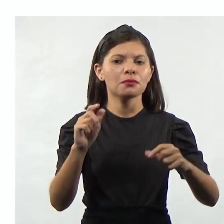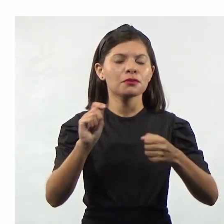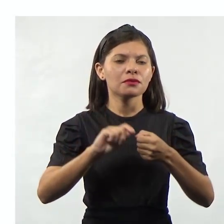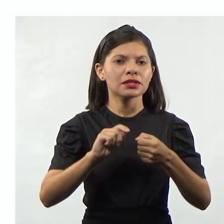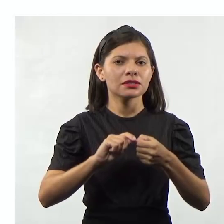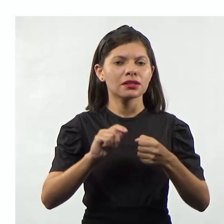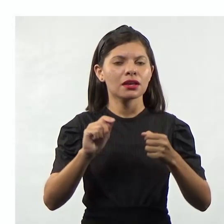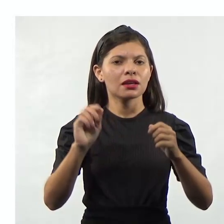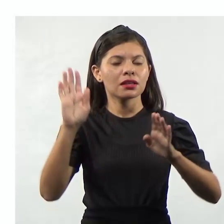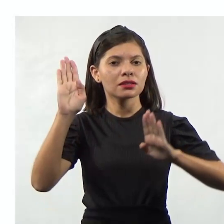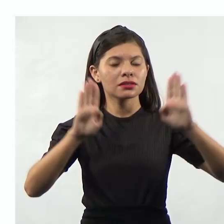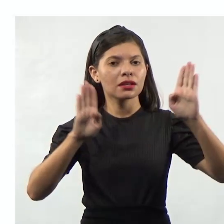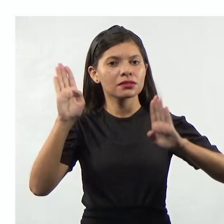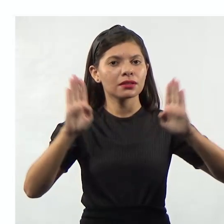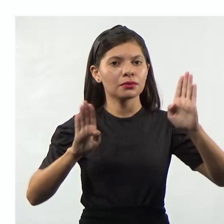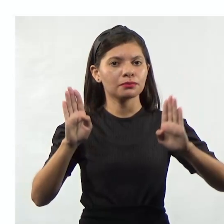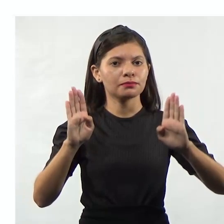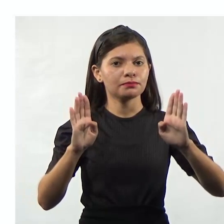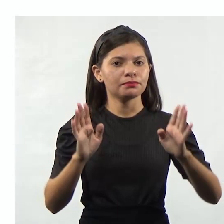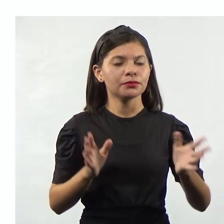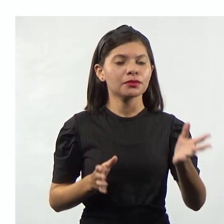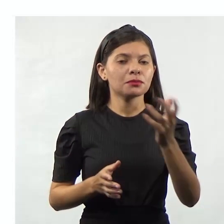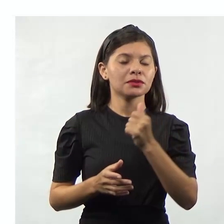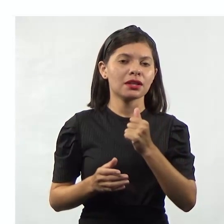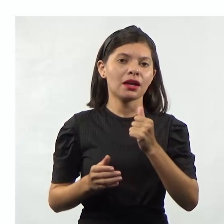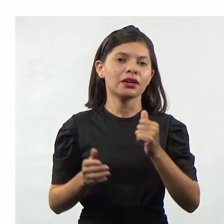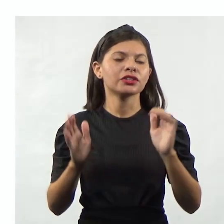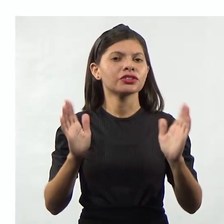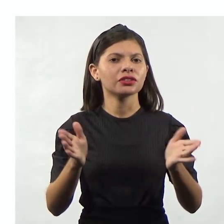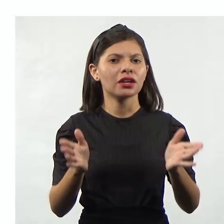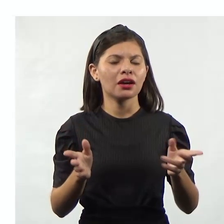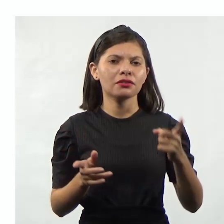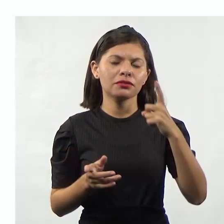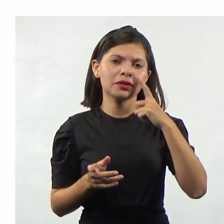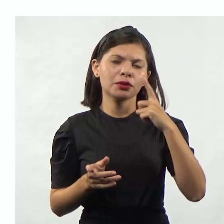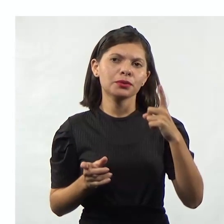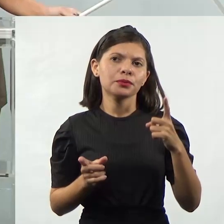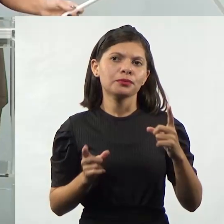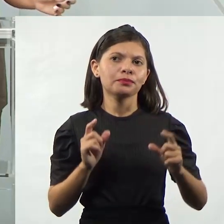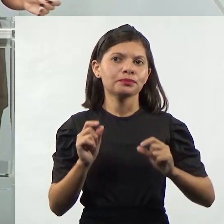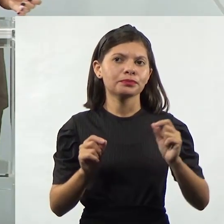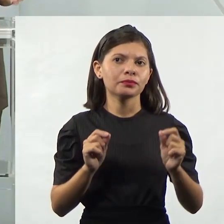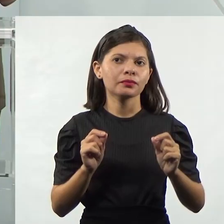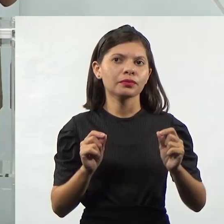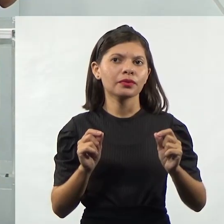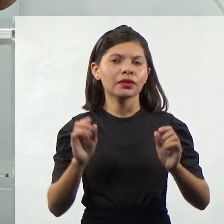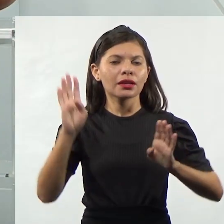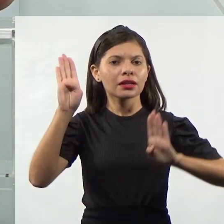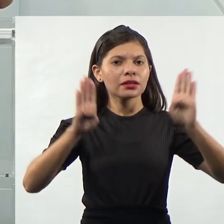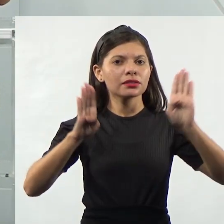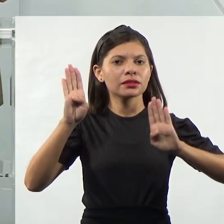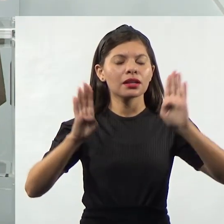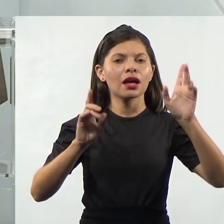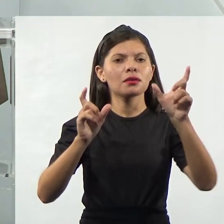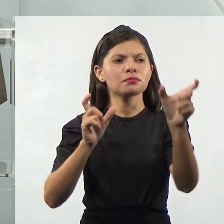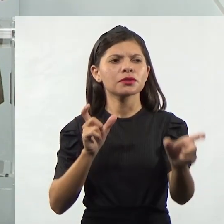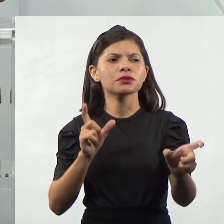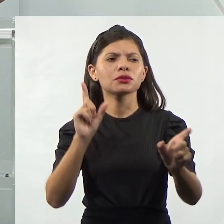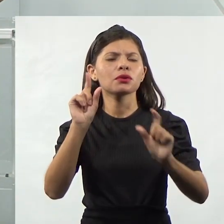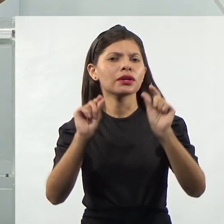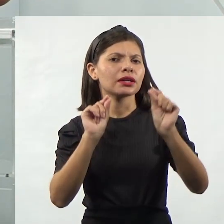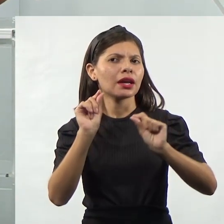por realizar a licitação. Então vamos lá. A gente já viu, né, então, quem deve